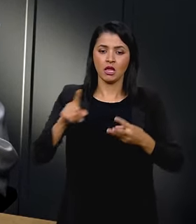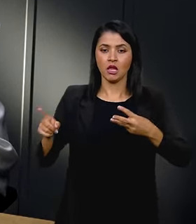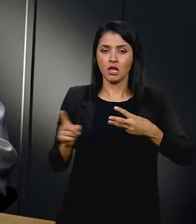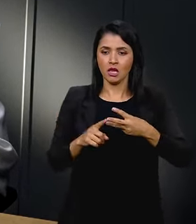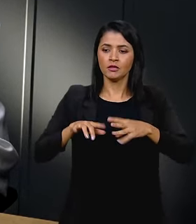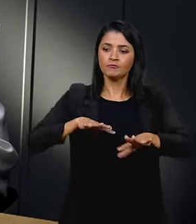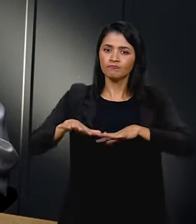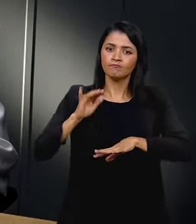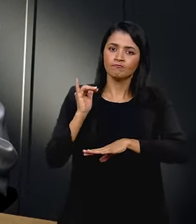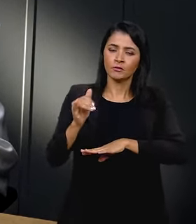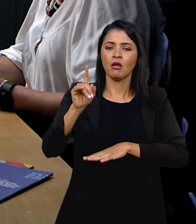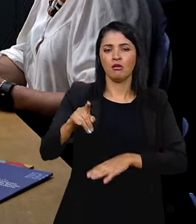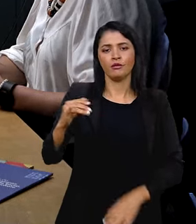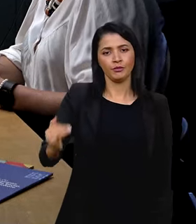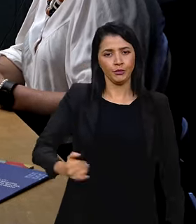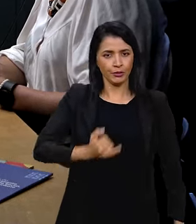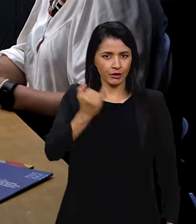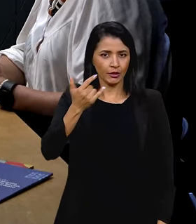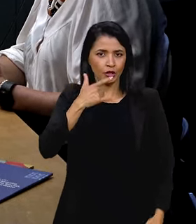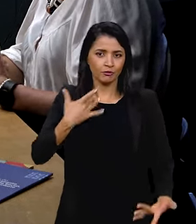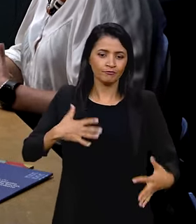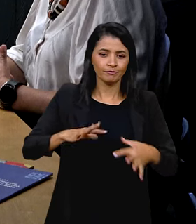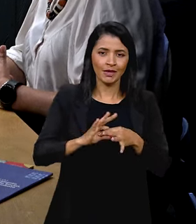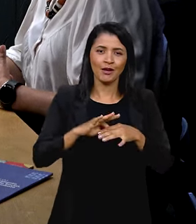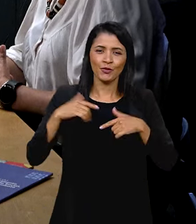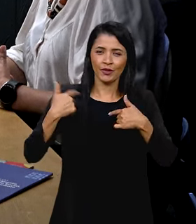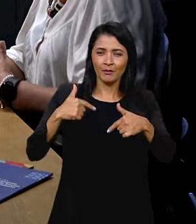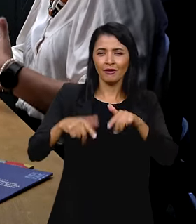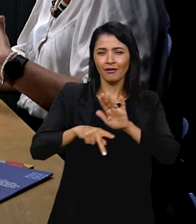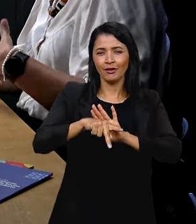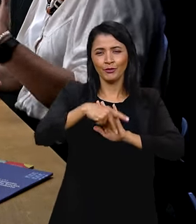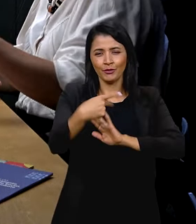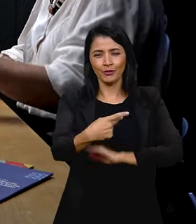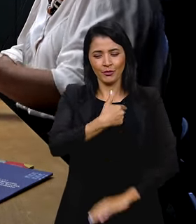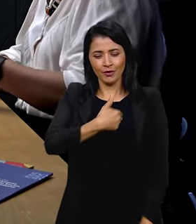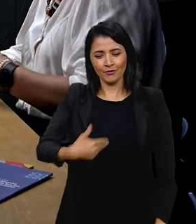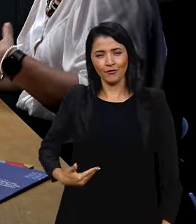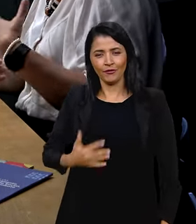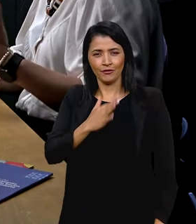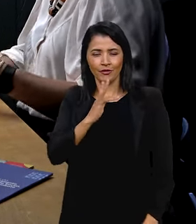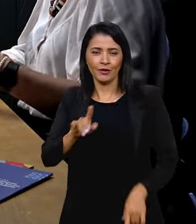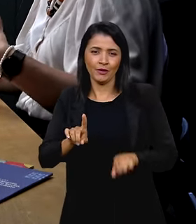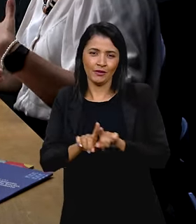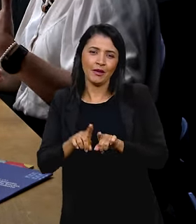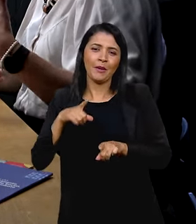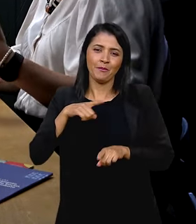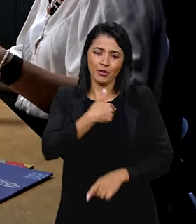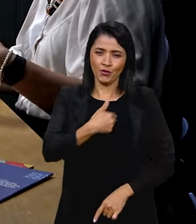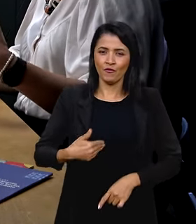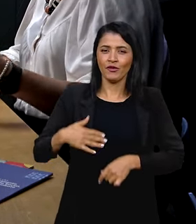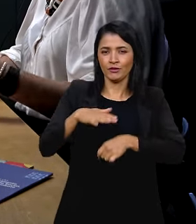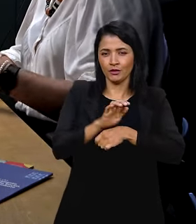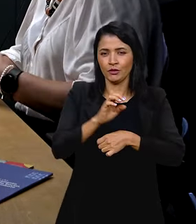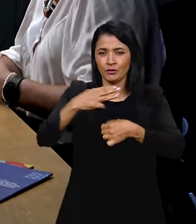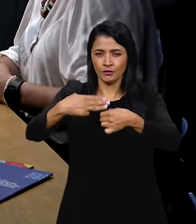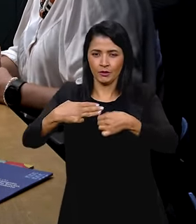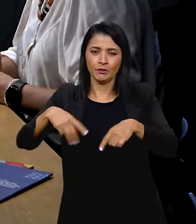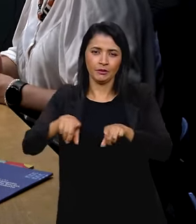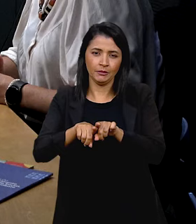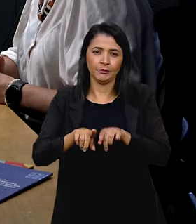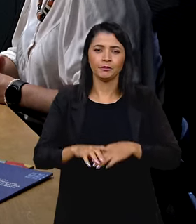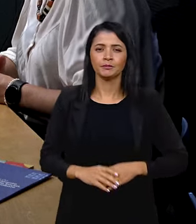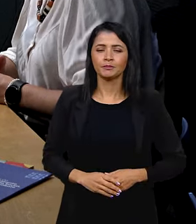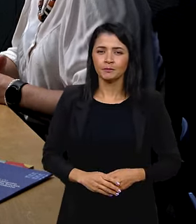eixo de mobilização ele é fundamental pra gente integrar as ações não só do governo federal mas do governo federal com o governo com os governos estaduais e